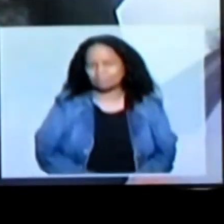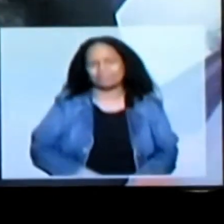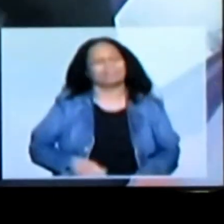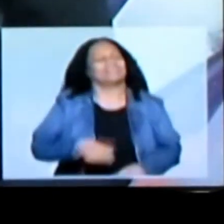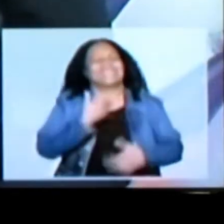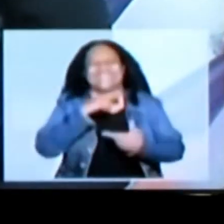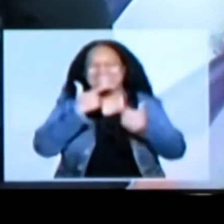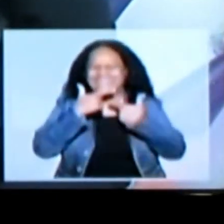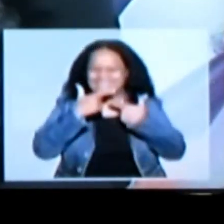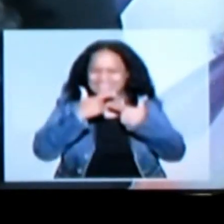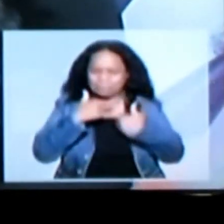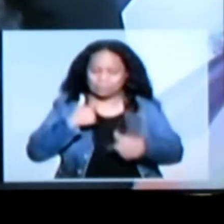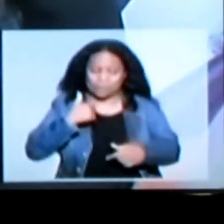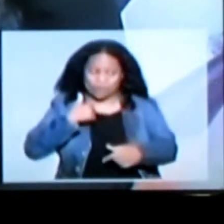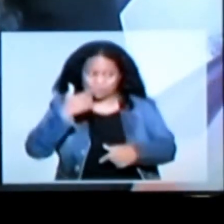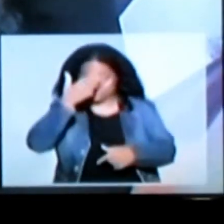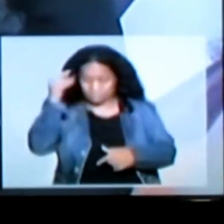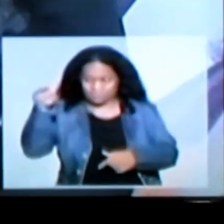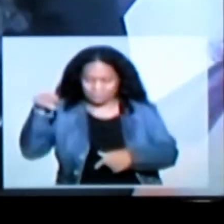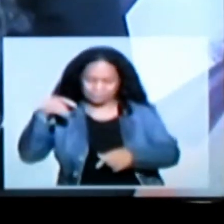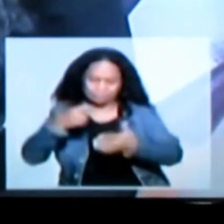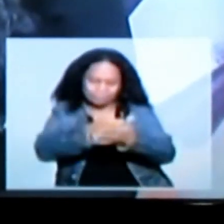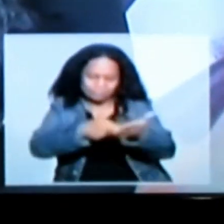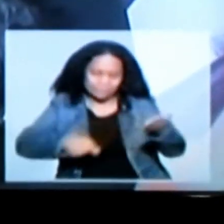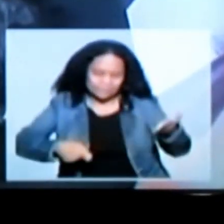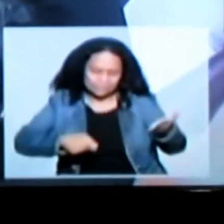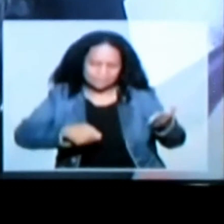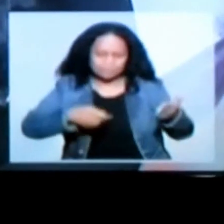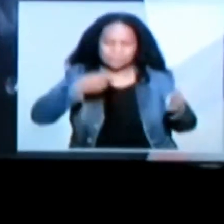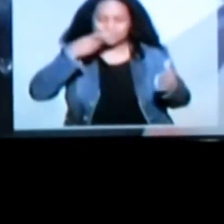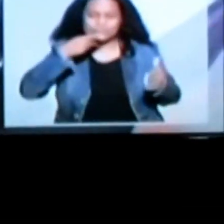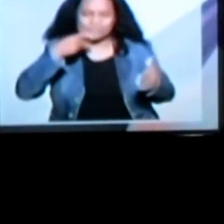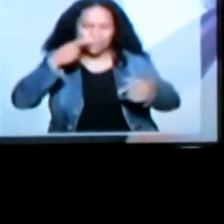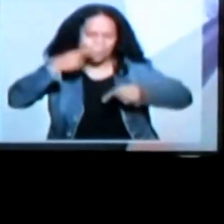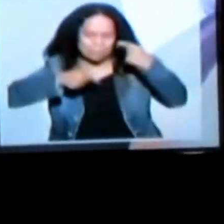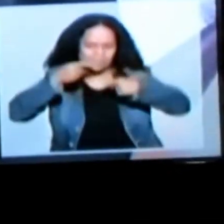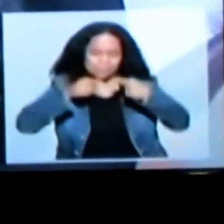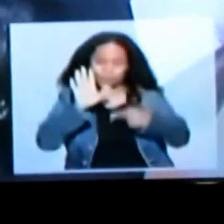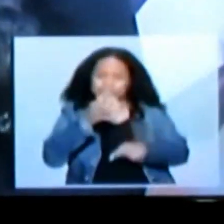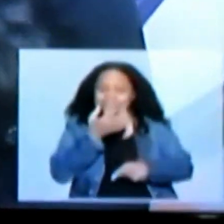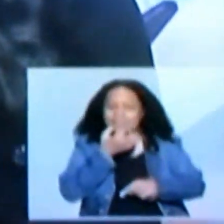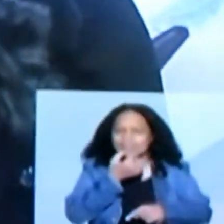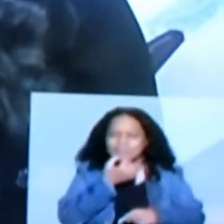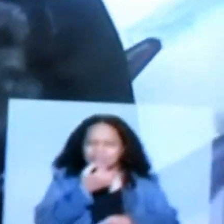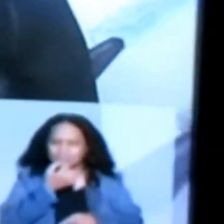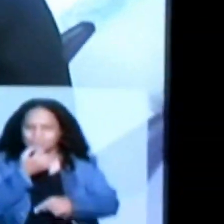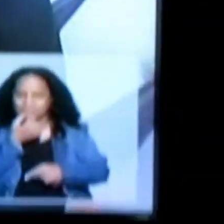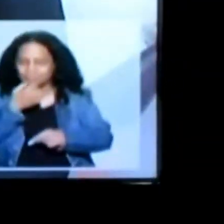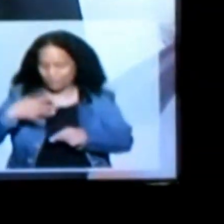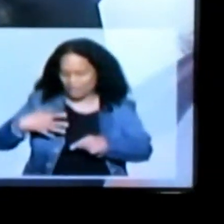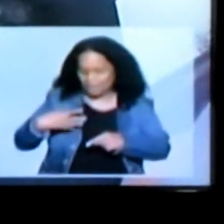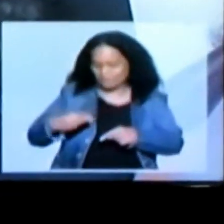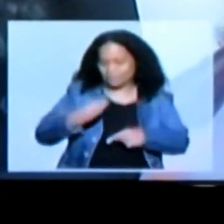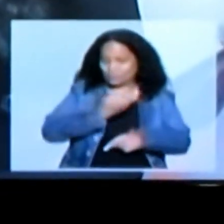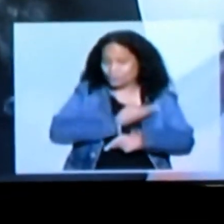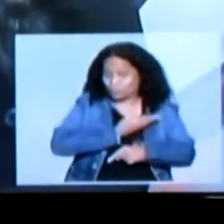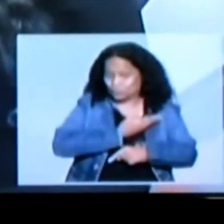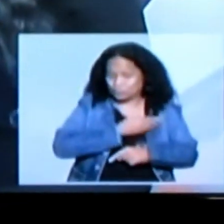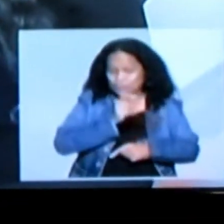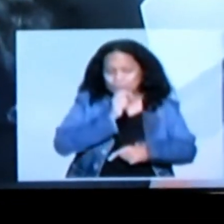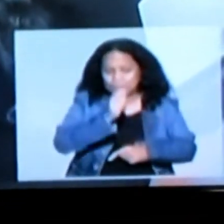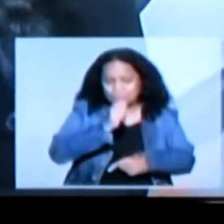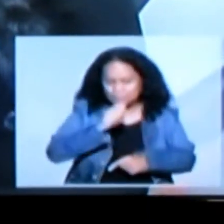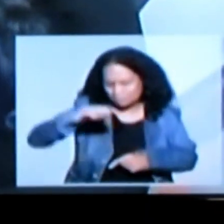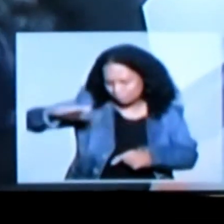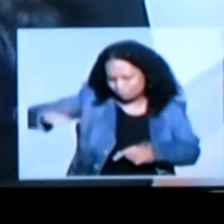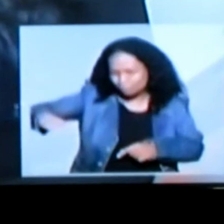até hoje, eu nunca vou esquecer, eu na redação, e aí eu falei palavrão, falei inglês. E aí a filha de uma